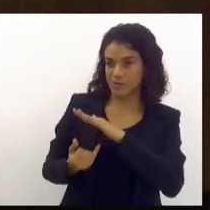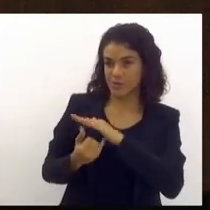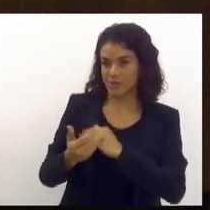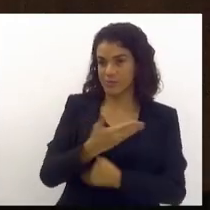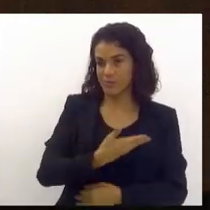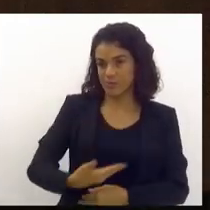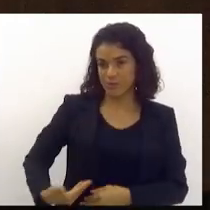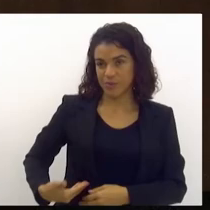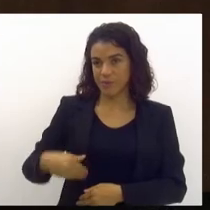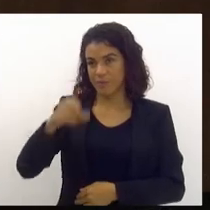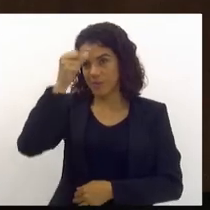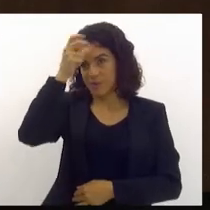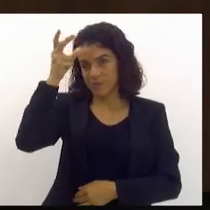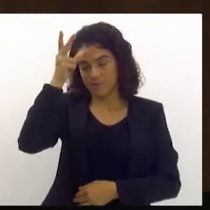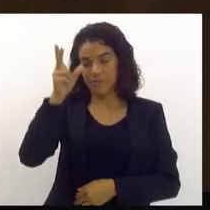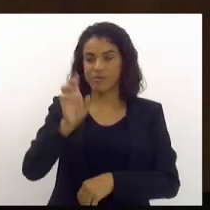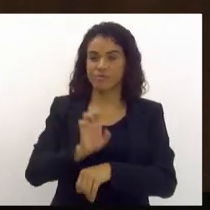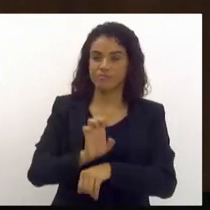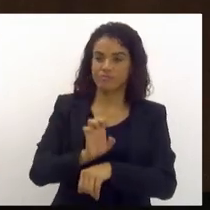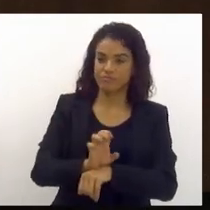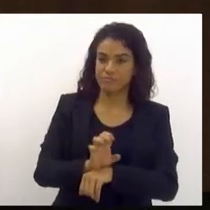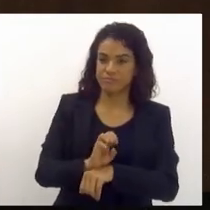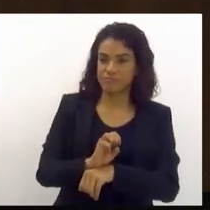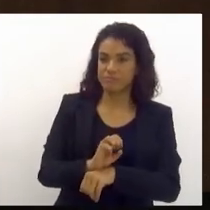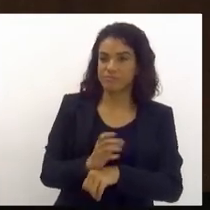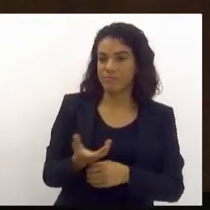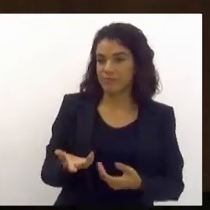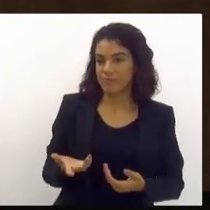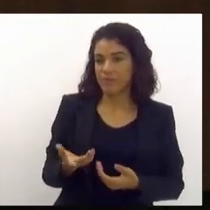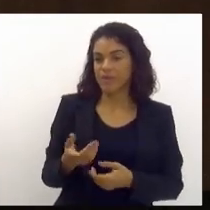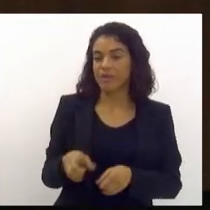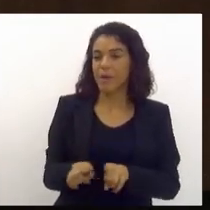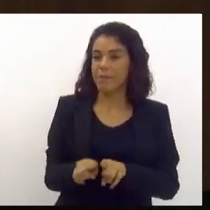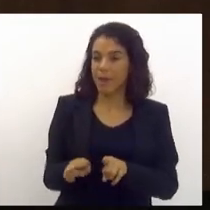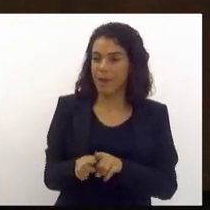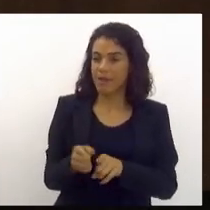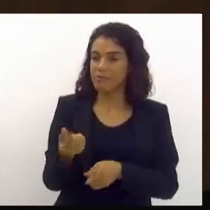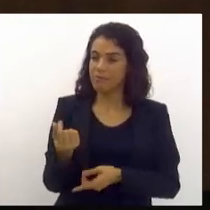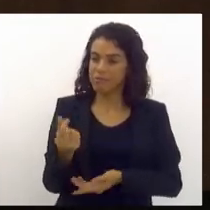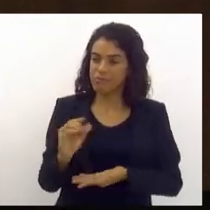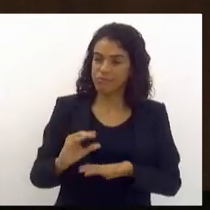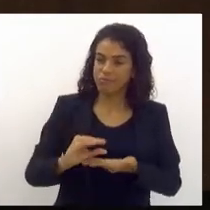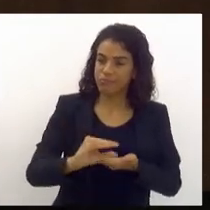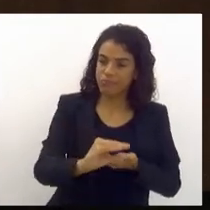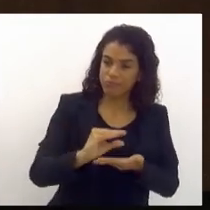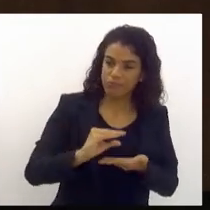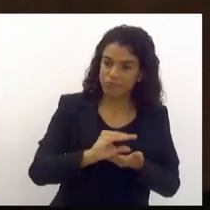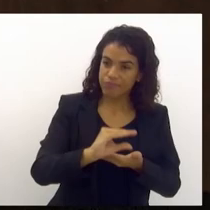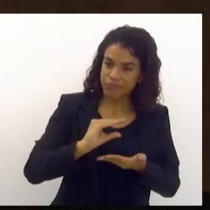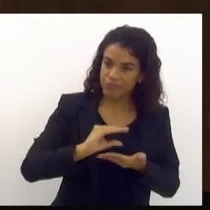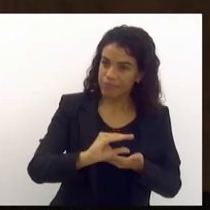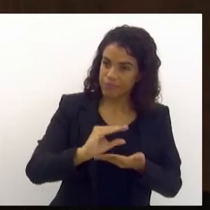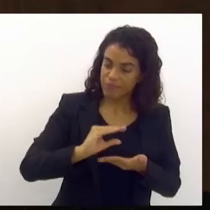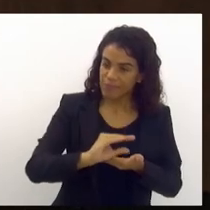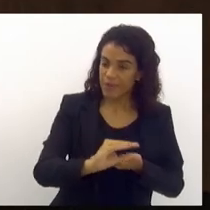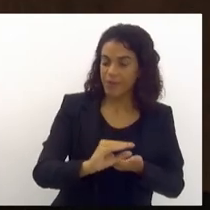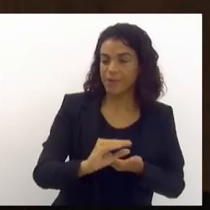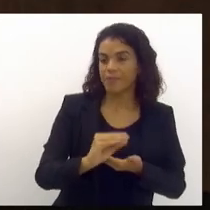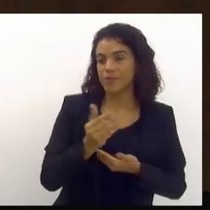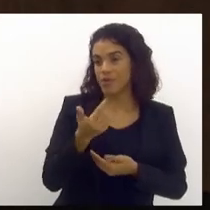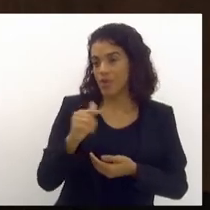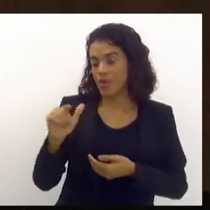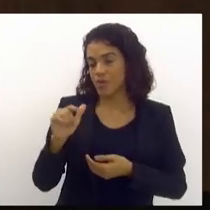e municipal. E quando for possível isso, cofinanciar o financiamento de